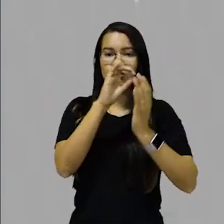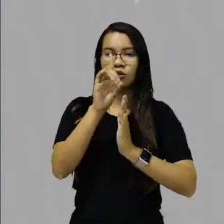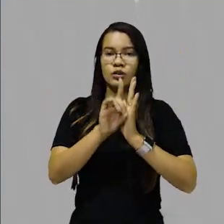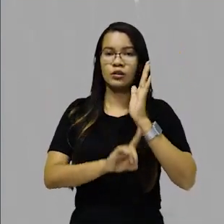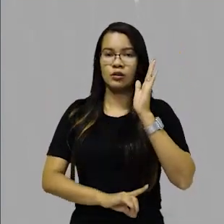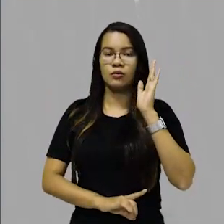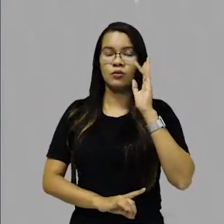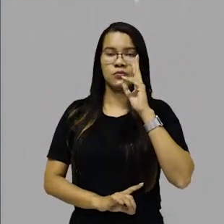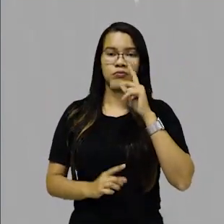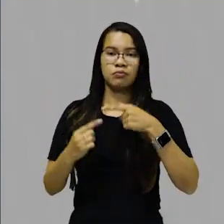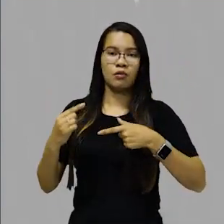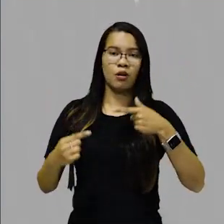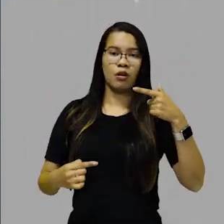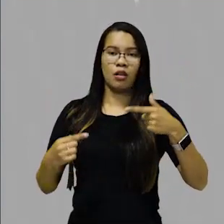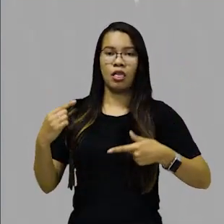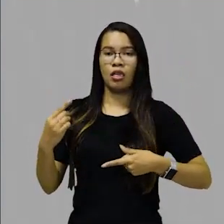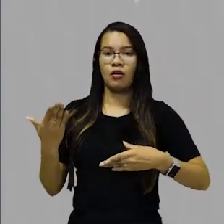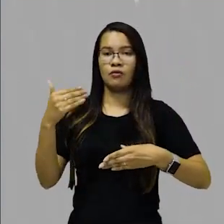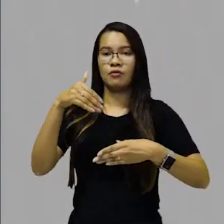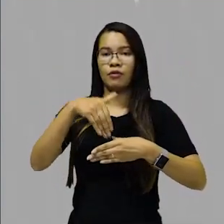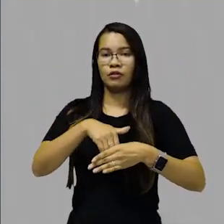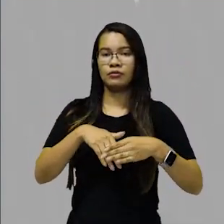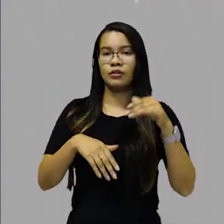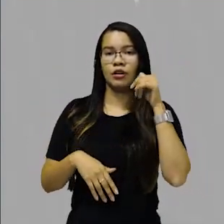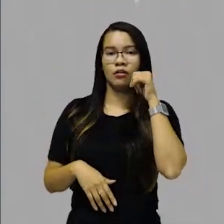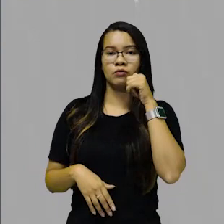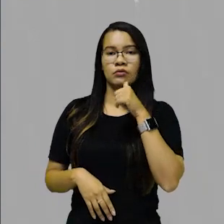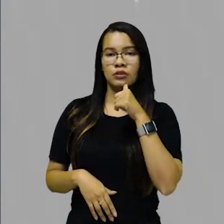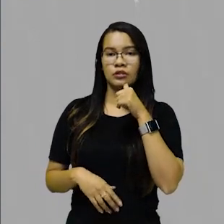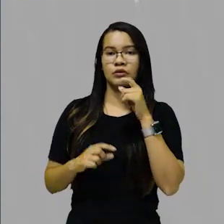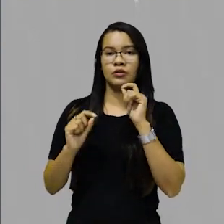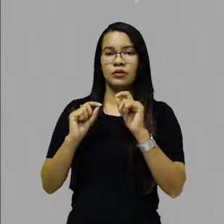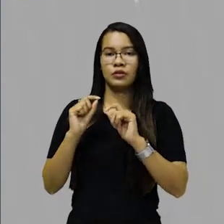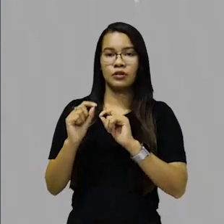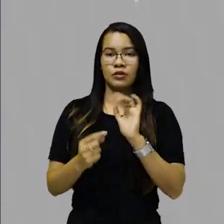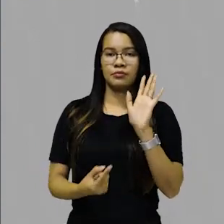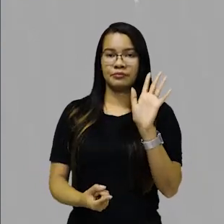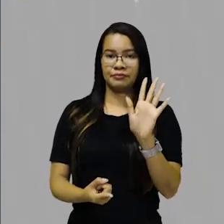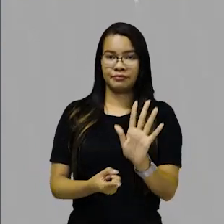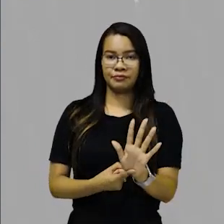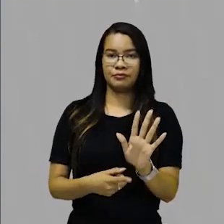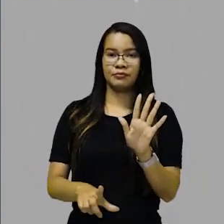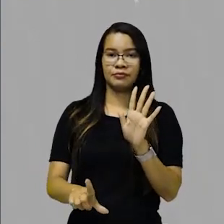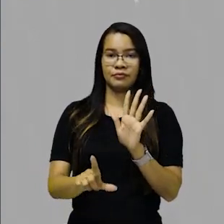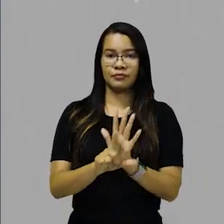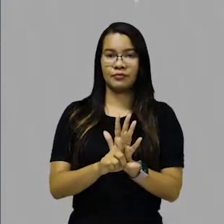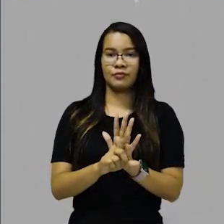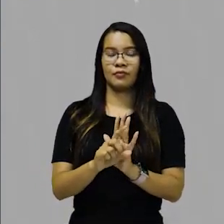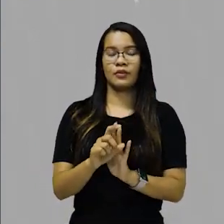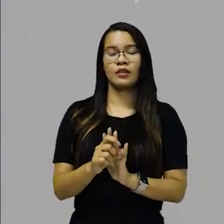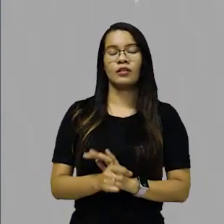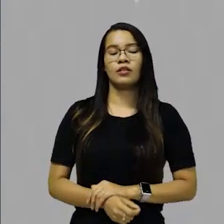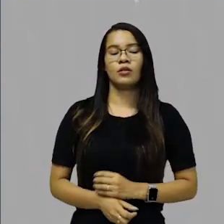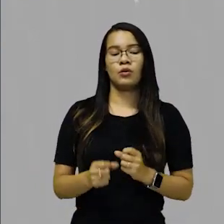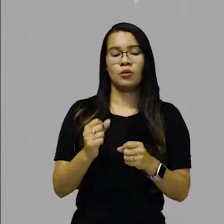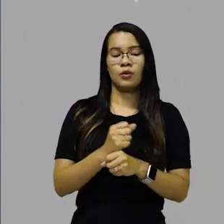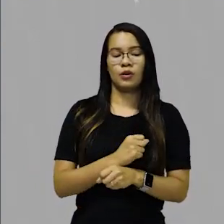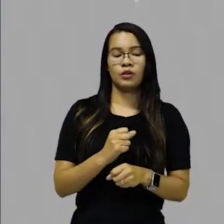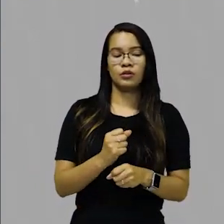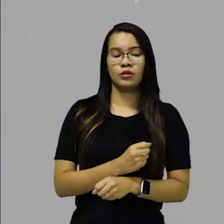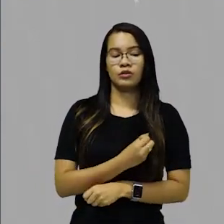esse direito político foi obtido, ele foi decretado em 1932, dentro do governo provisório de